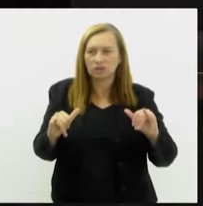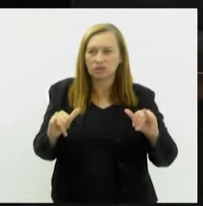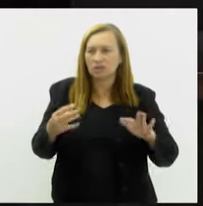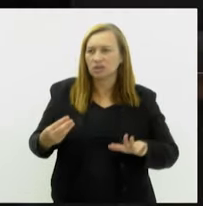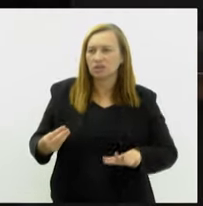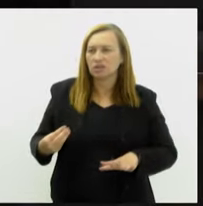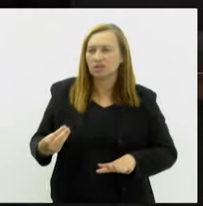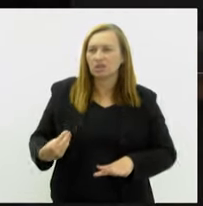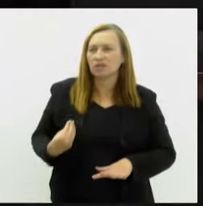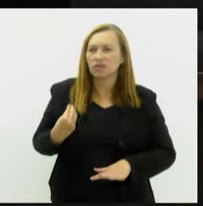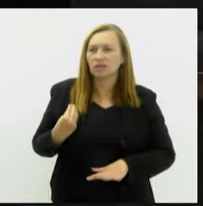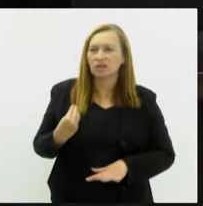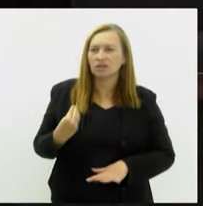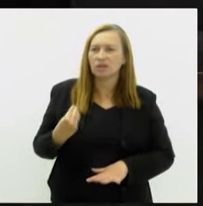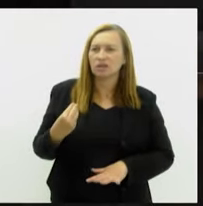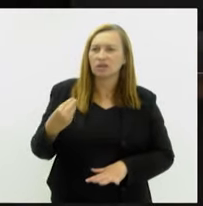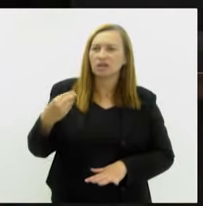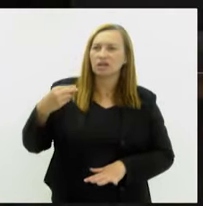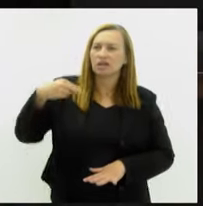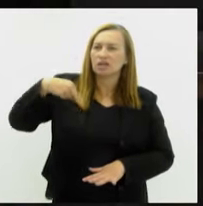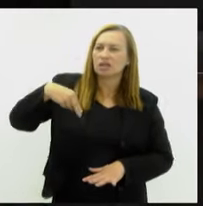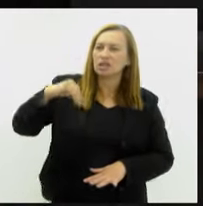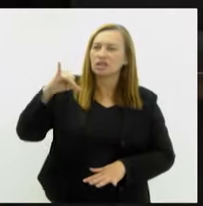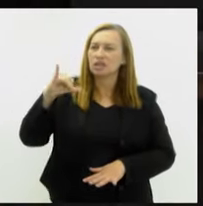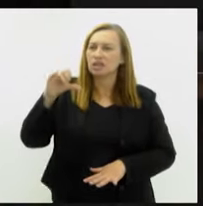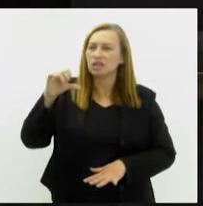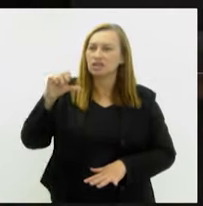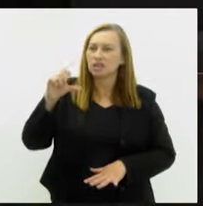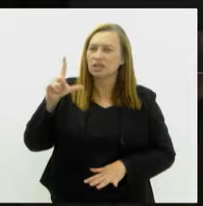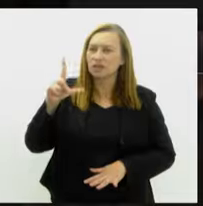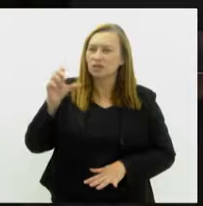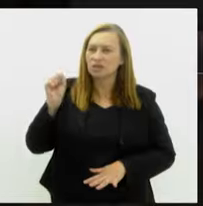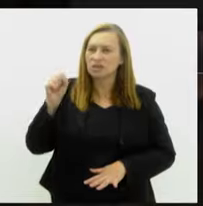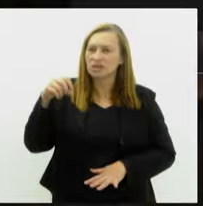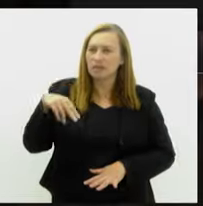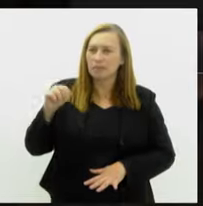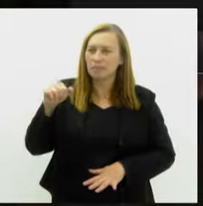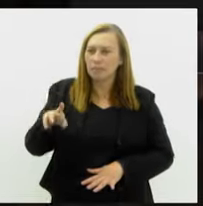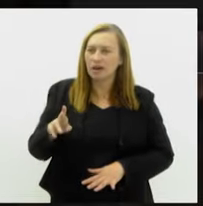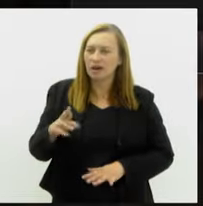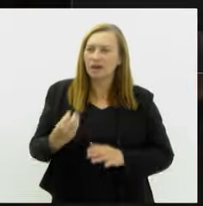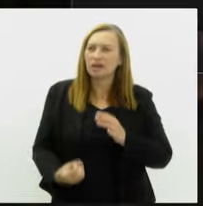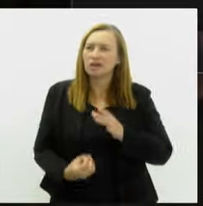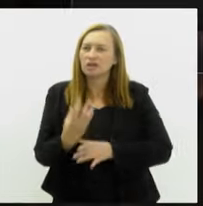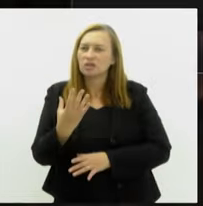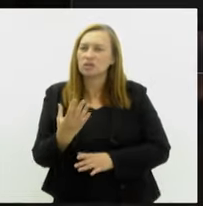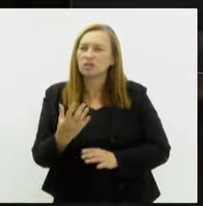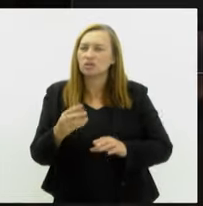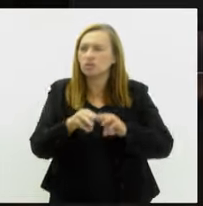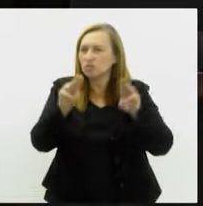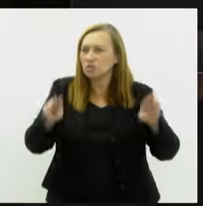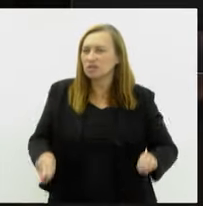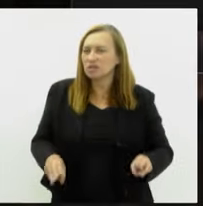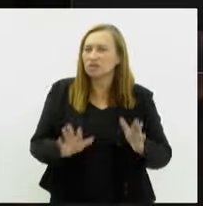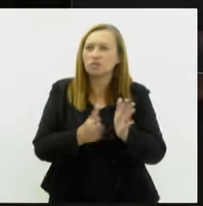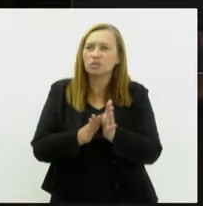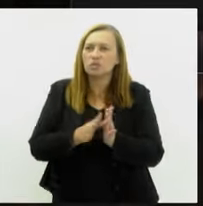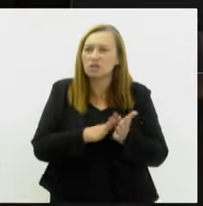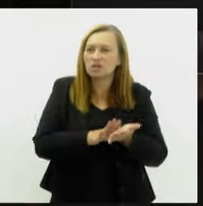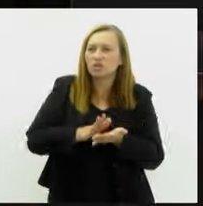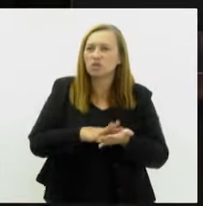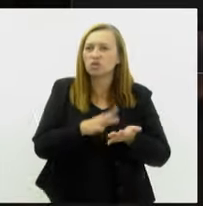da senhora Nilcemar Nogueira, que está aqui no plenário. Ela é fundadora do Museu do Samba, tem uma história de